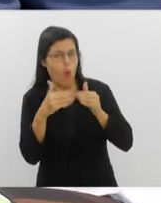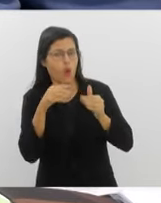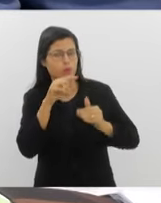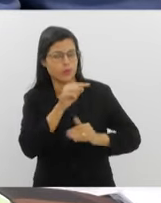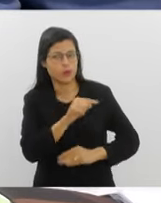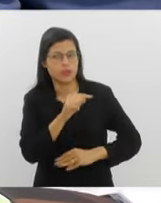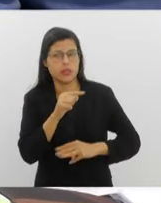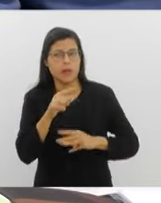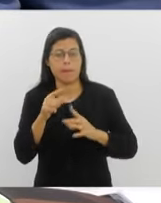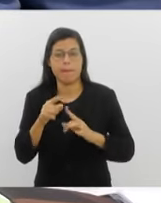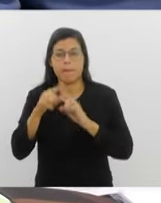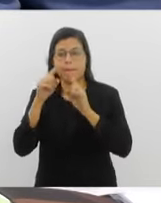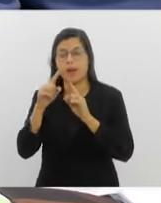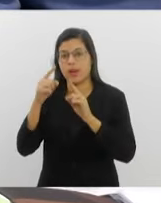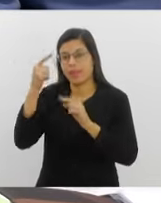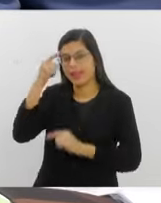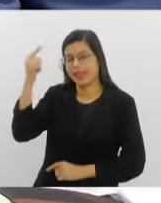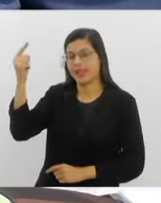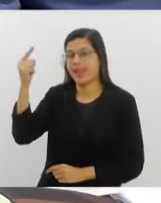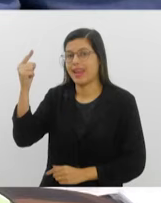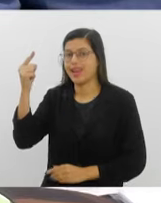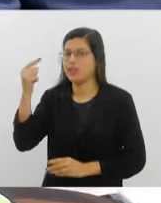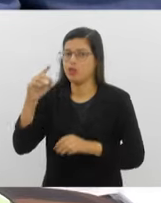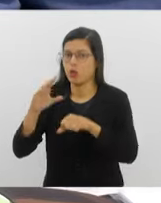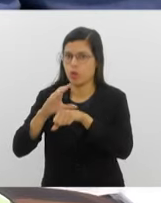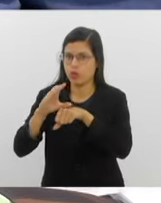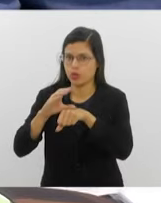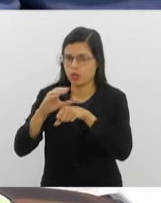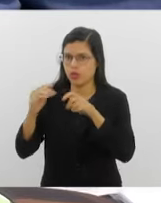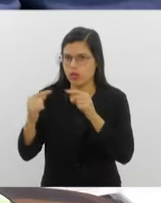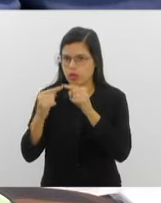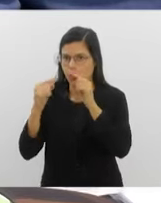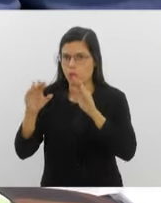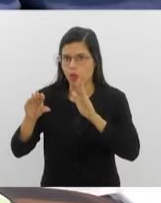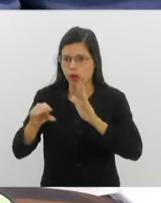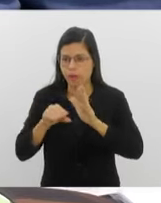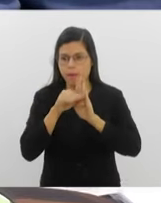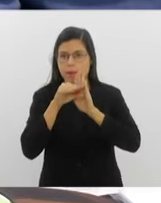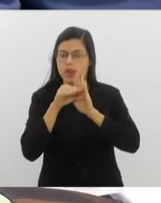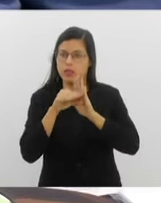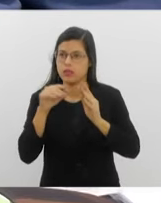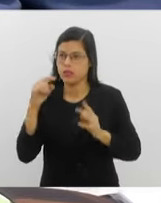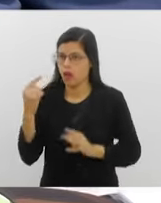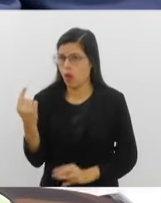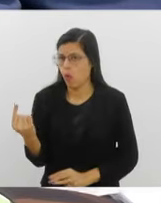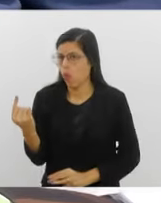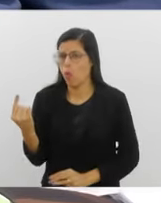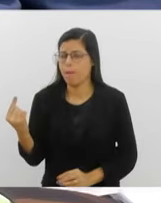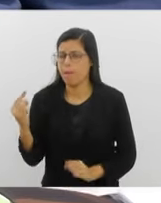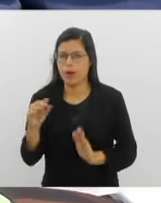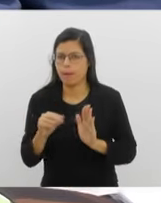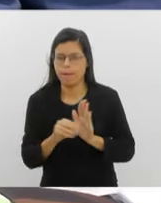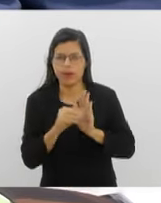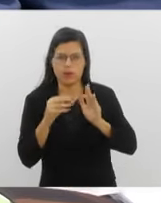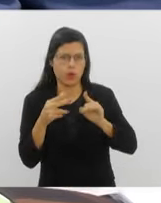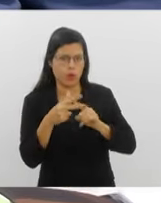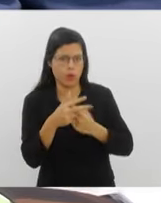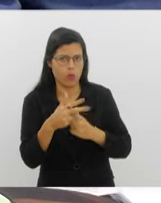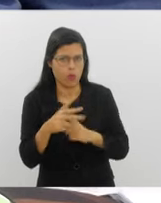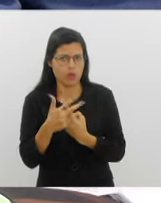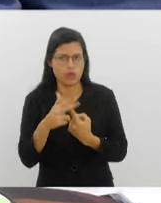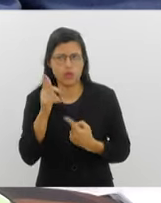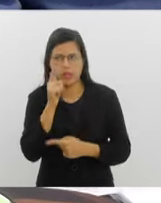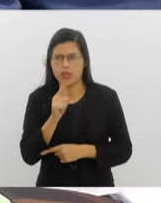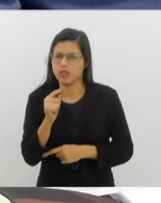isso, dentro da minha ideia de ser constitucional com emenda, uma das emendas poderia corrigir isso. Realmente, a gente não pode interferir no